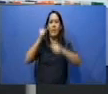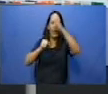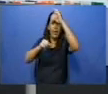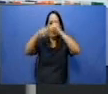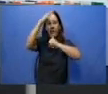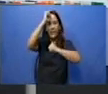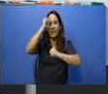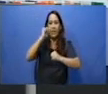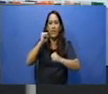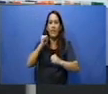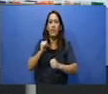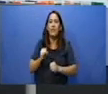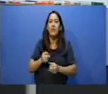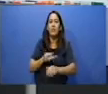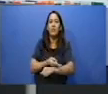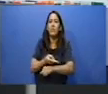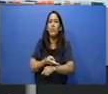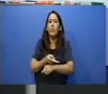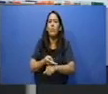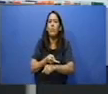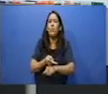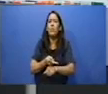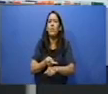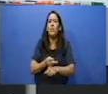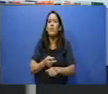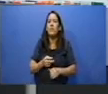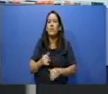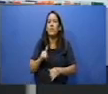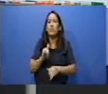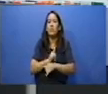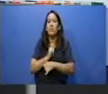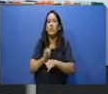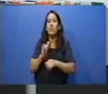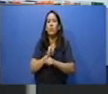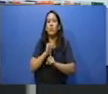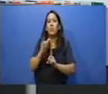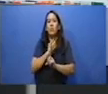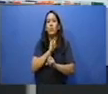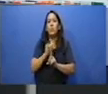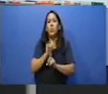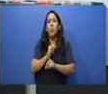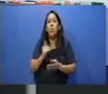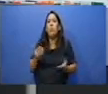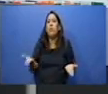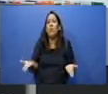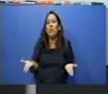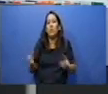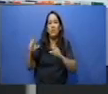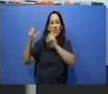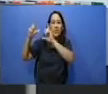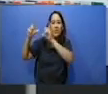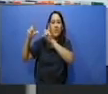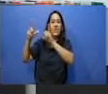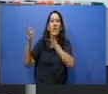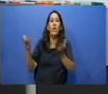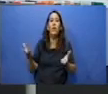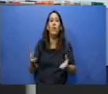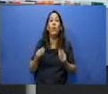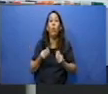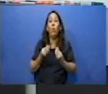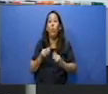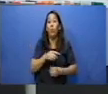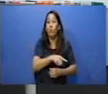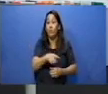Google, no YouTube, você põe na televisão? Como que você fica sabendo do que está acontecendo no